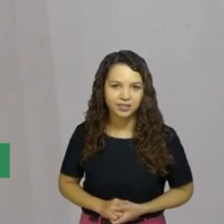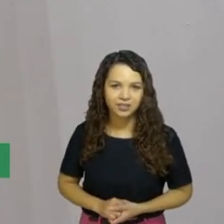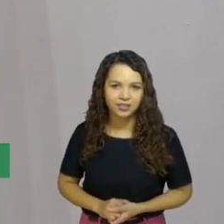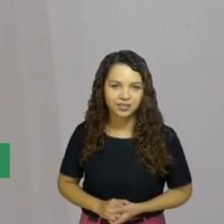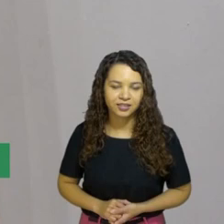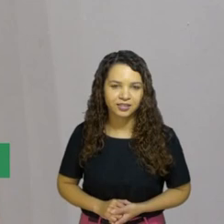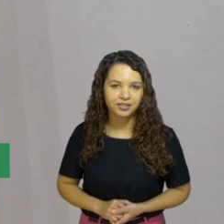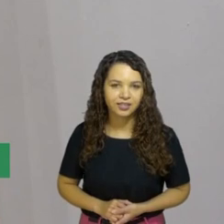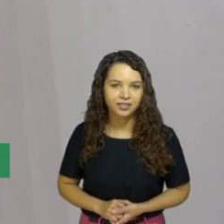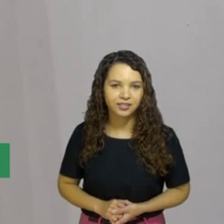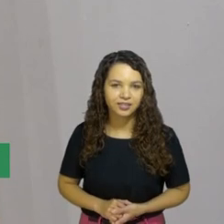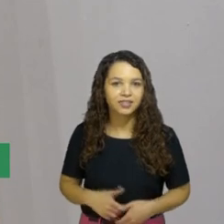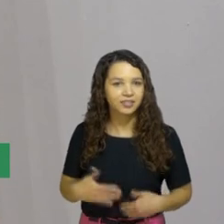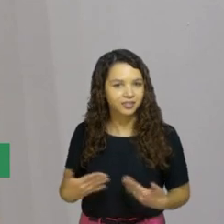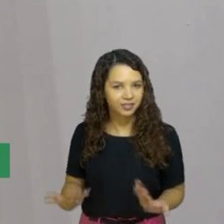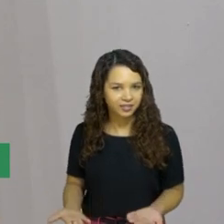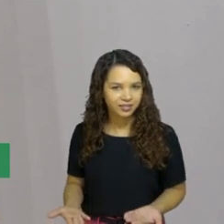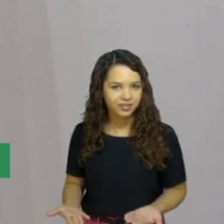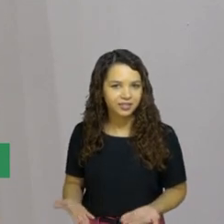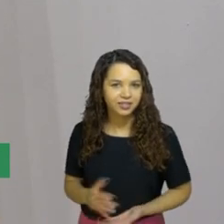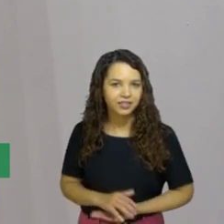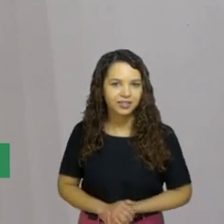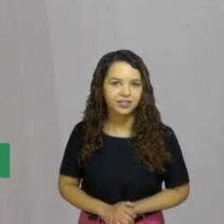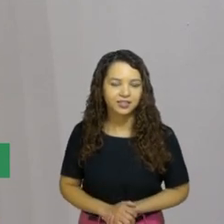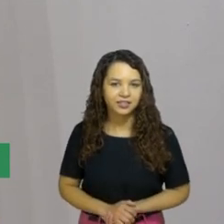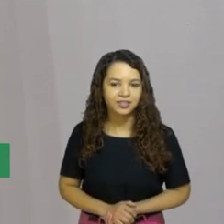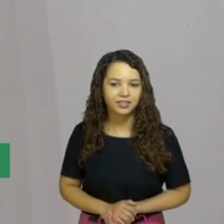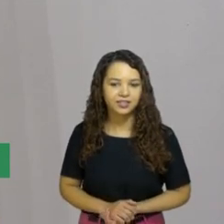Bom, então, um sonho antigo da comunidade